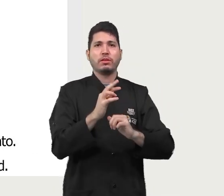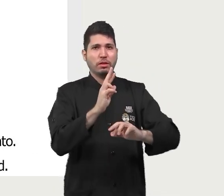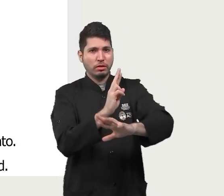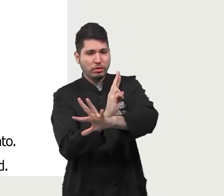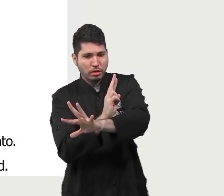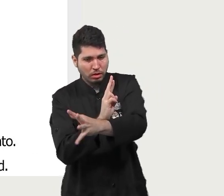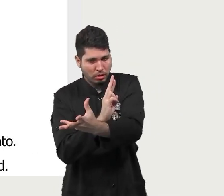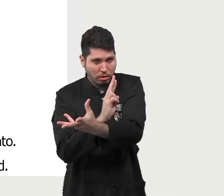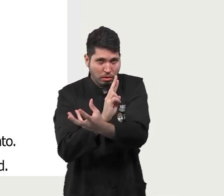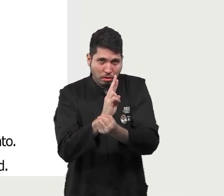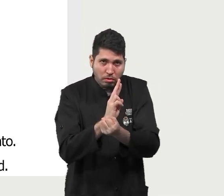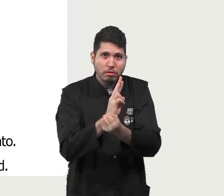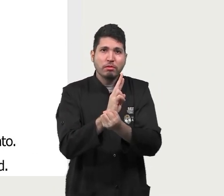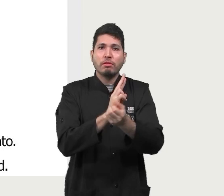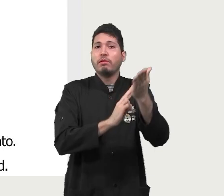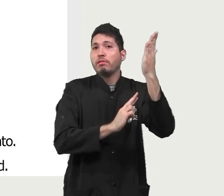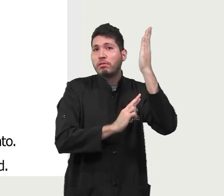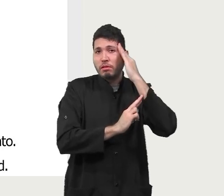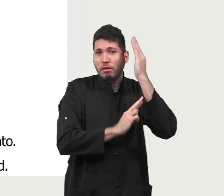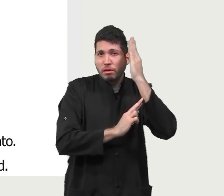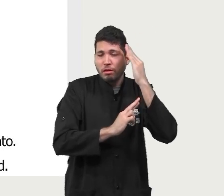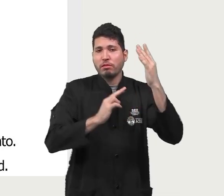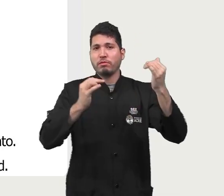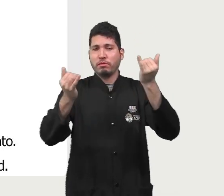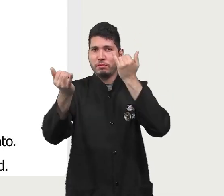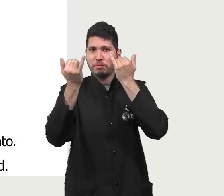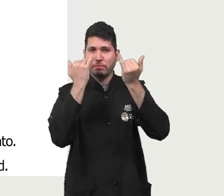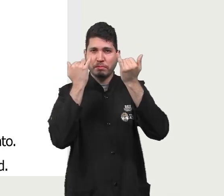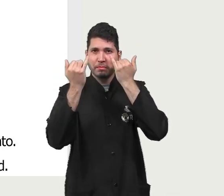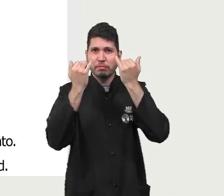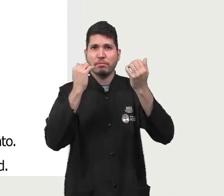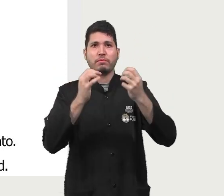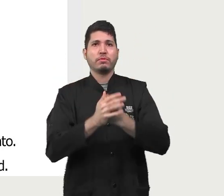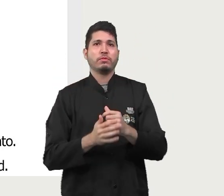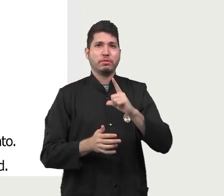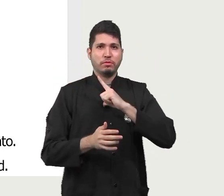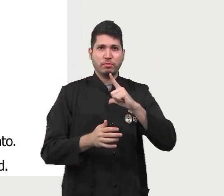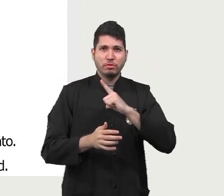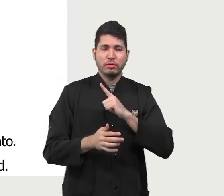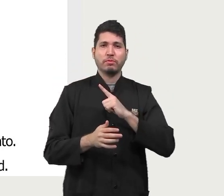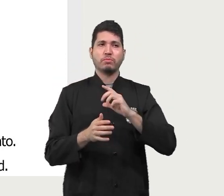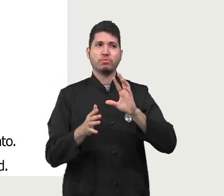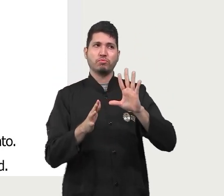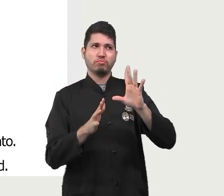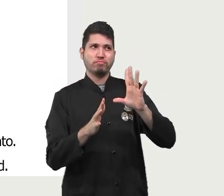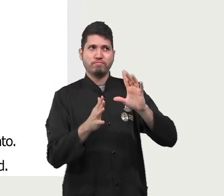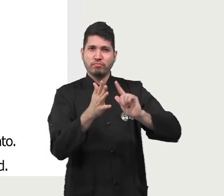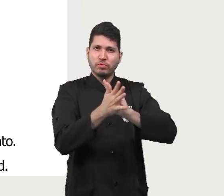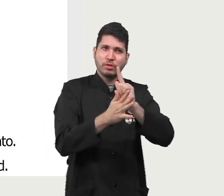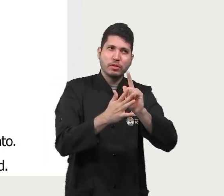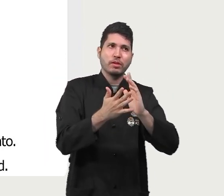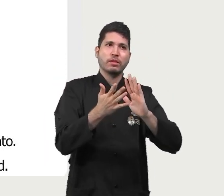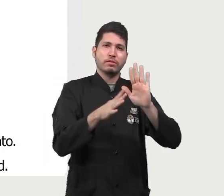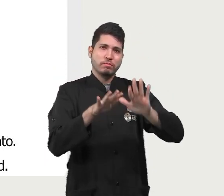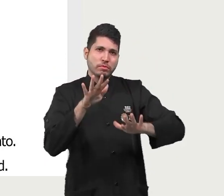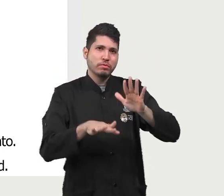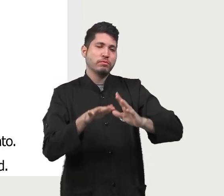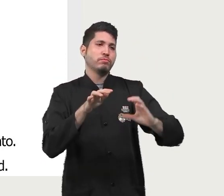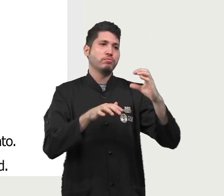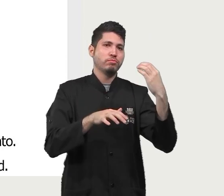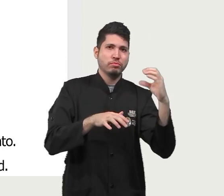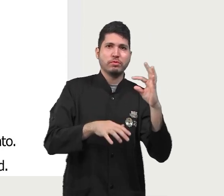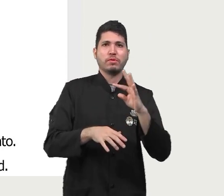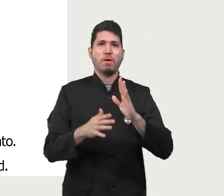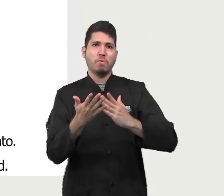a informação. Então, você evita termos técnicos, termos científicos, a não ser quando se trata de uma